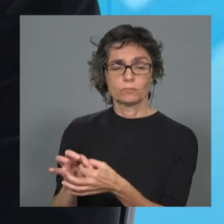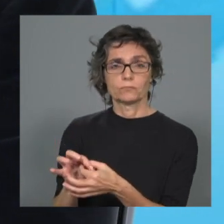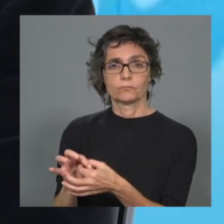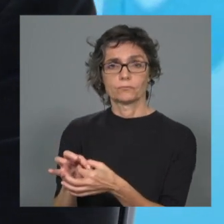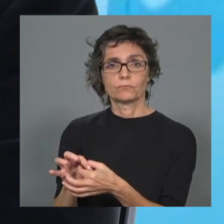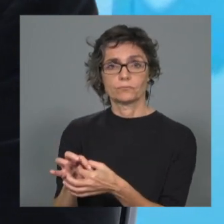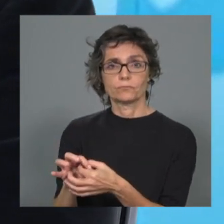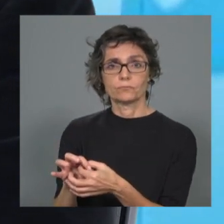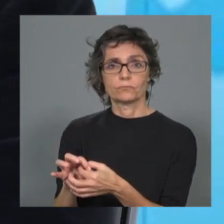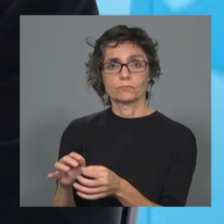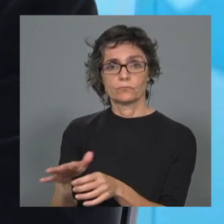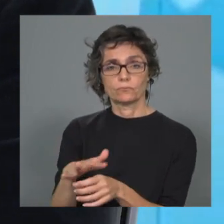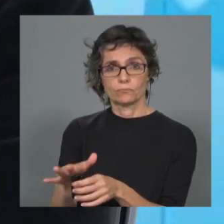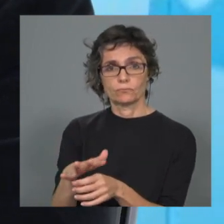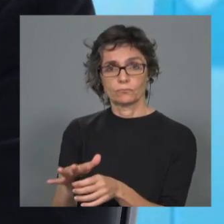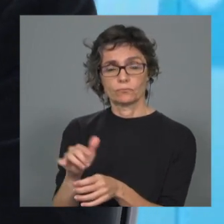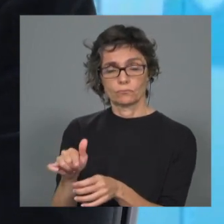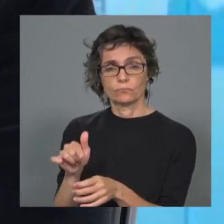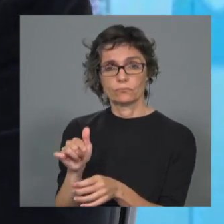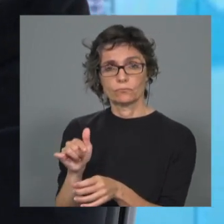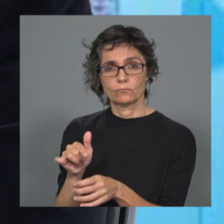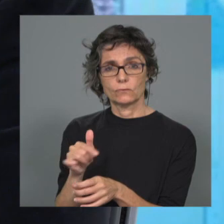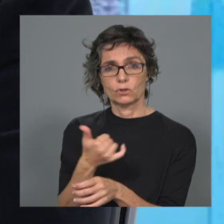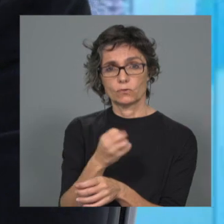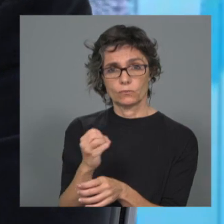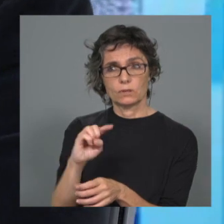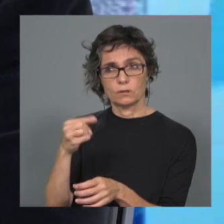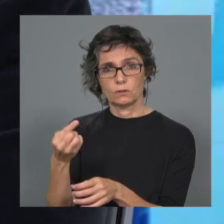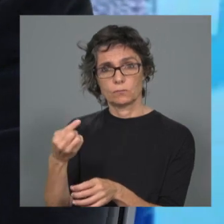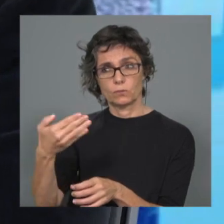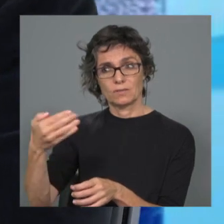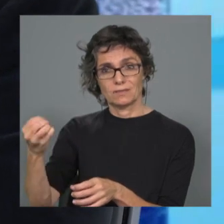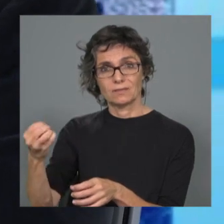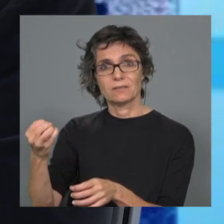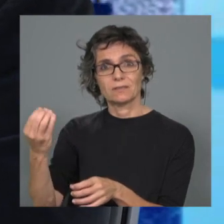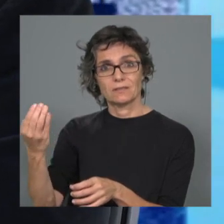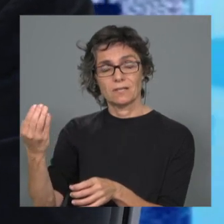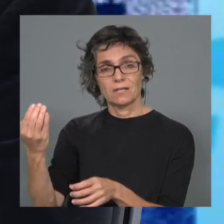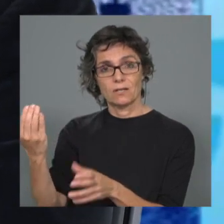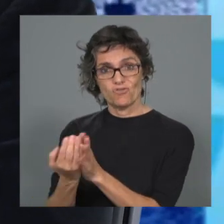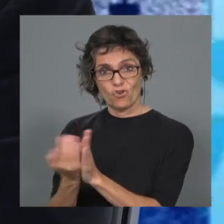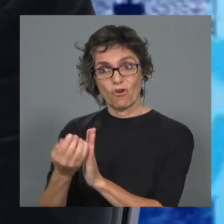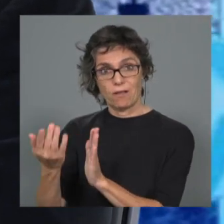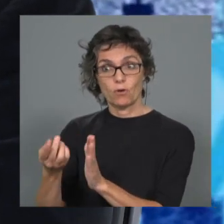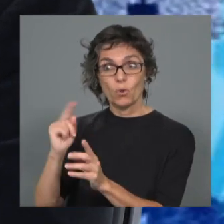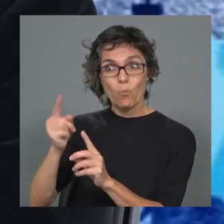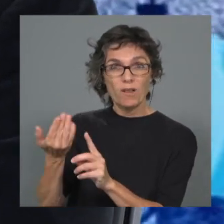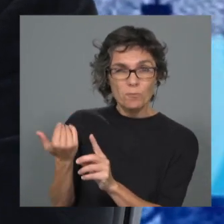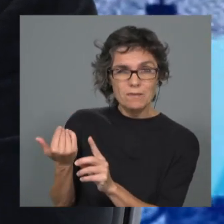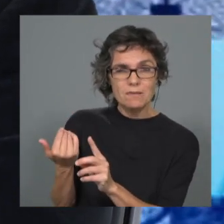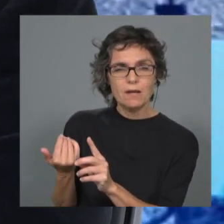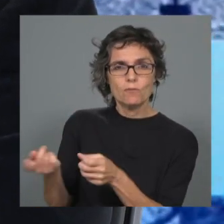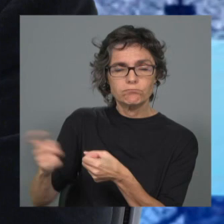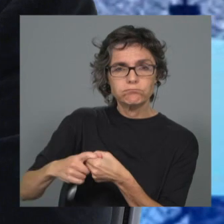num contexto primeiro de 20, depois 40, depois 70 escolas, e o ano passado com um salto muito grande com a parceria